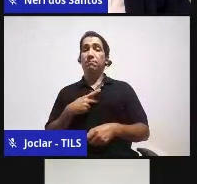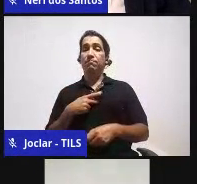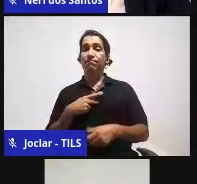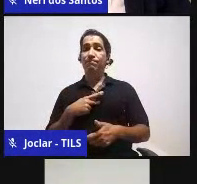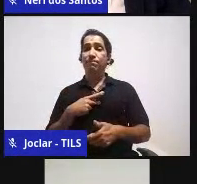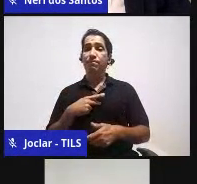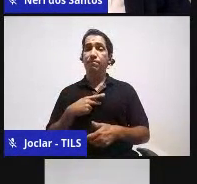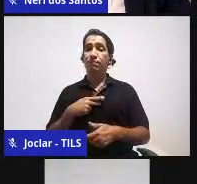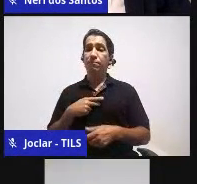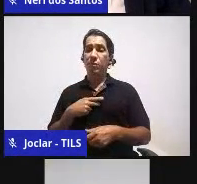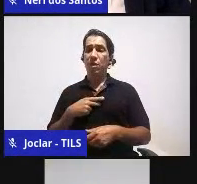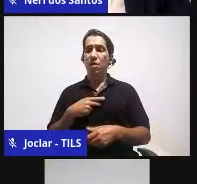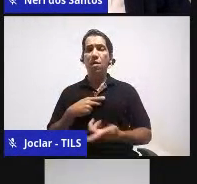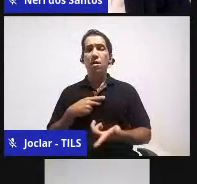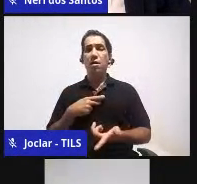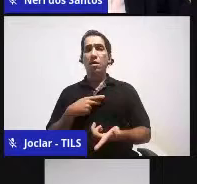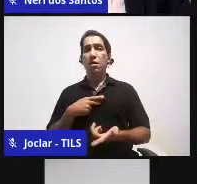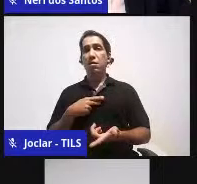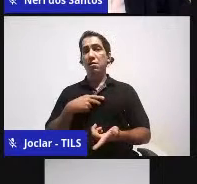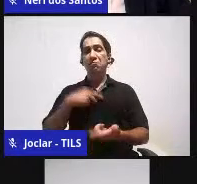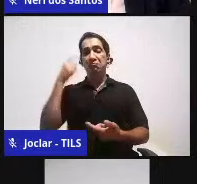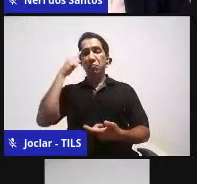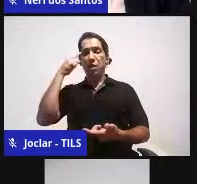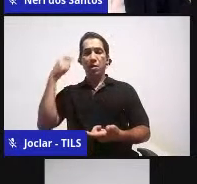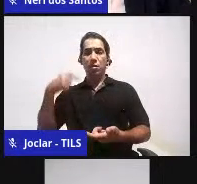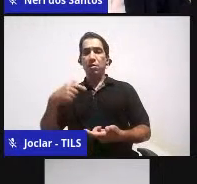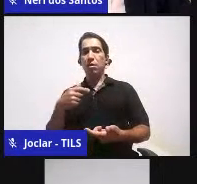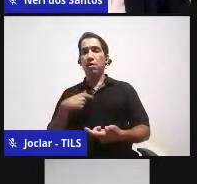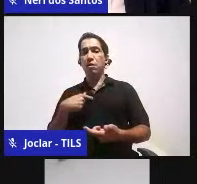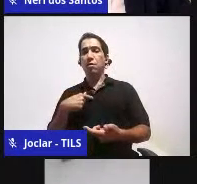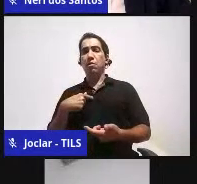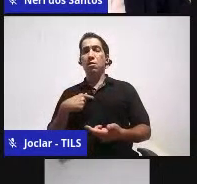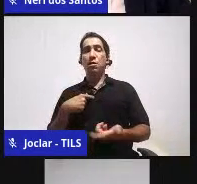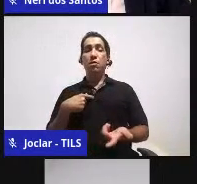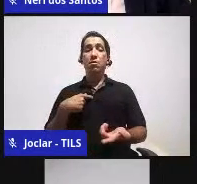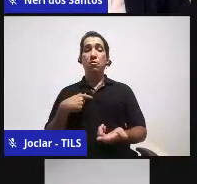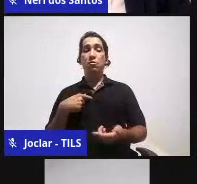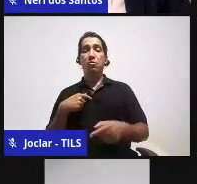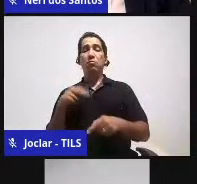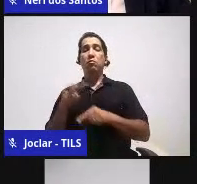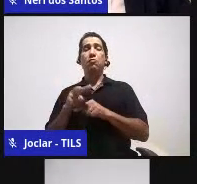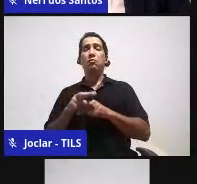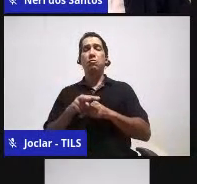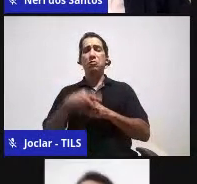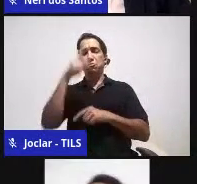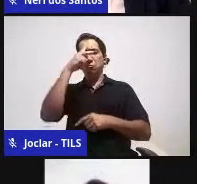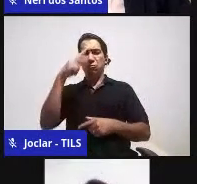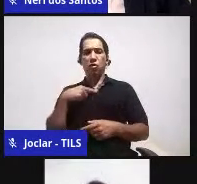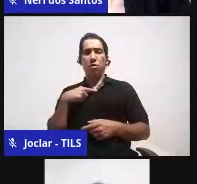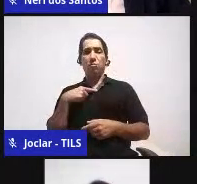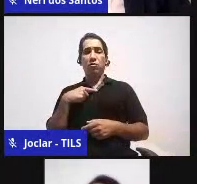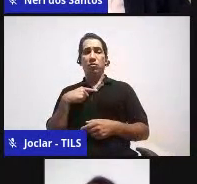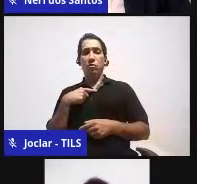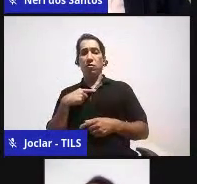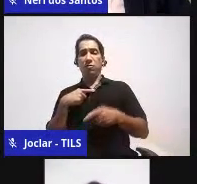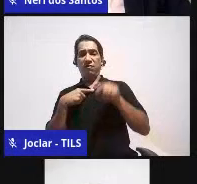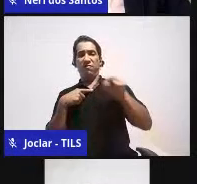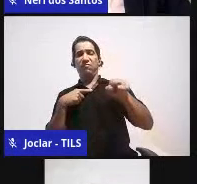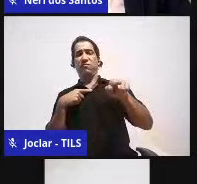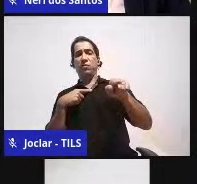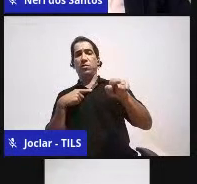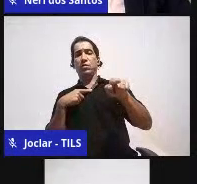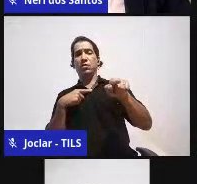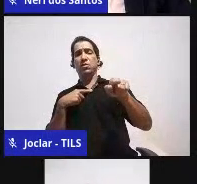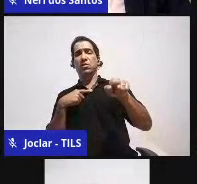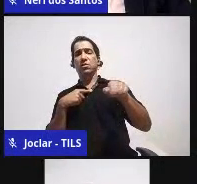eu vou cuidar do meu e você cuida do seu. E eu lembro, há um tempo atrás, teve uma carta que um americano escreveu